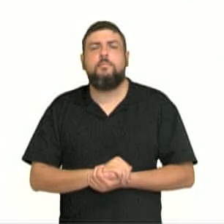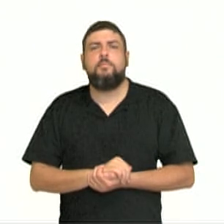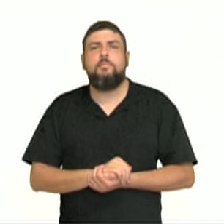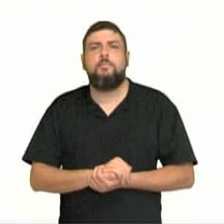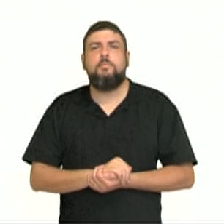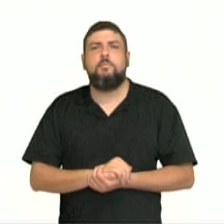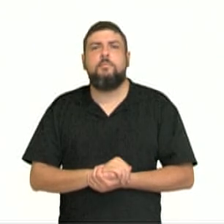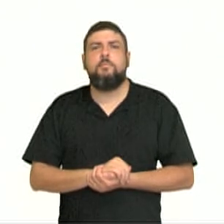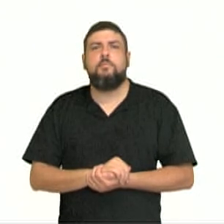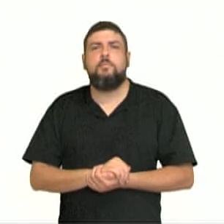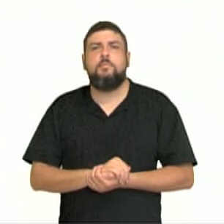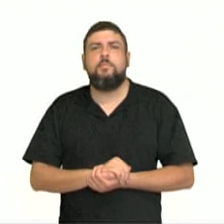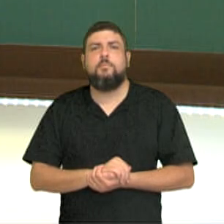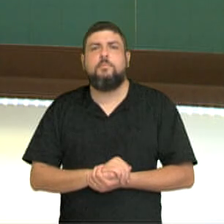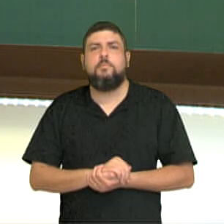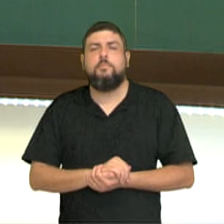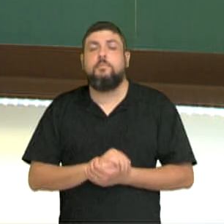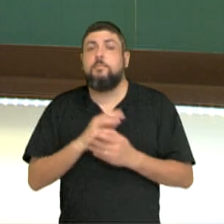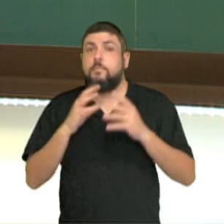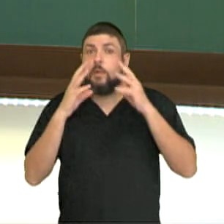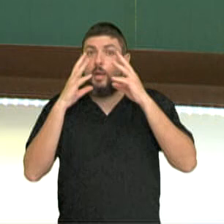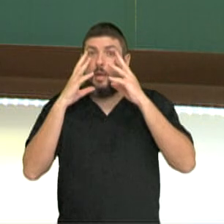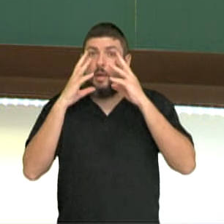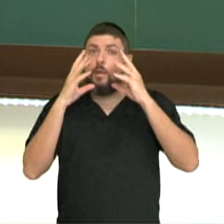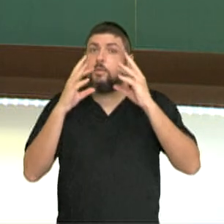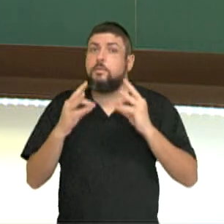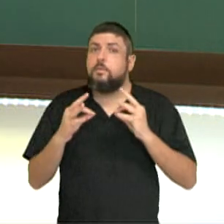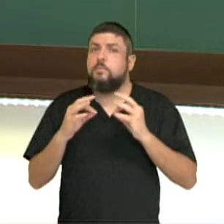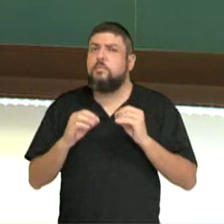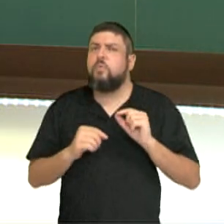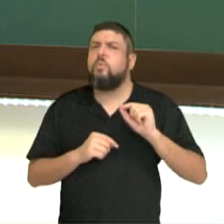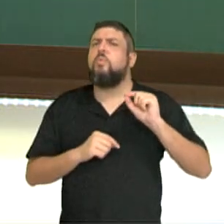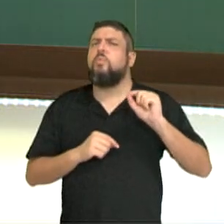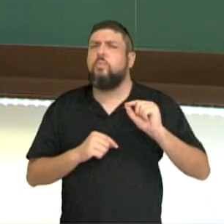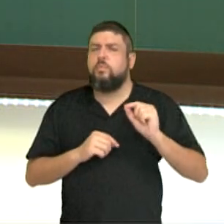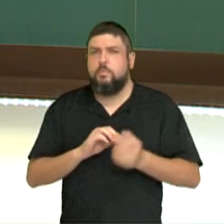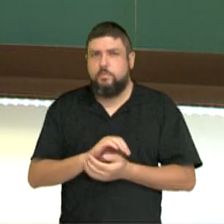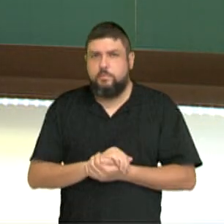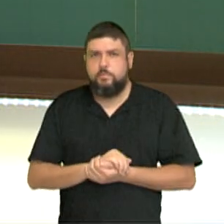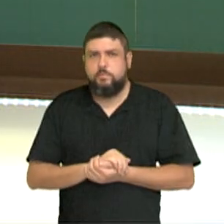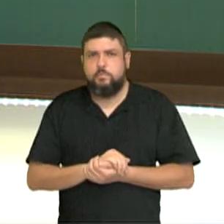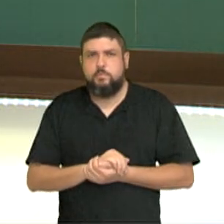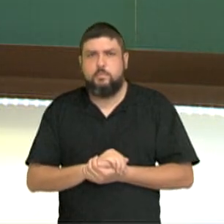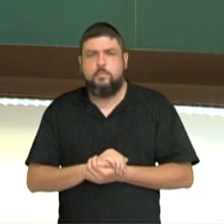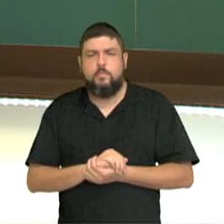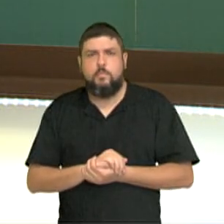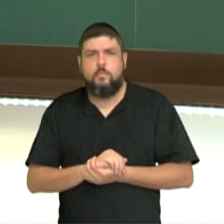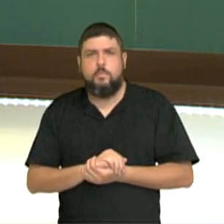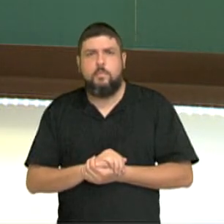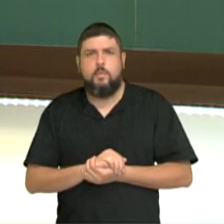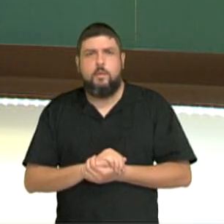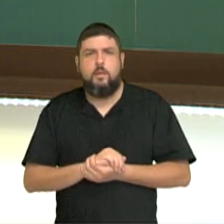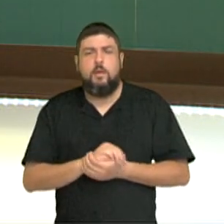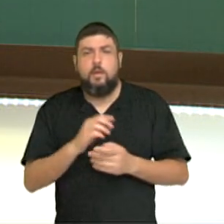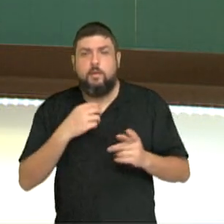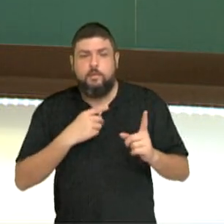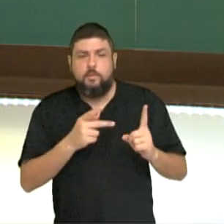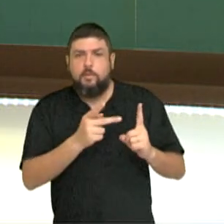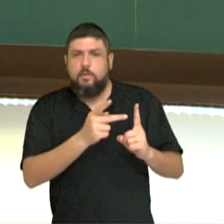Fique atento. Aqui, professor, que eu preciso ficar atento ao seguinte: você conseguiu ali neste